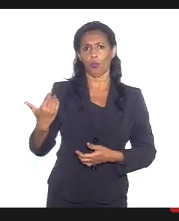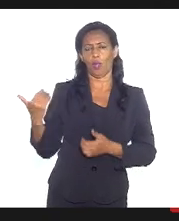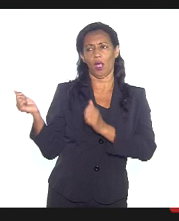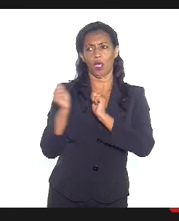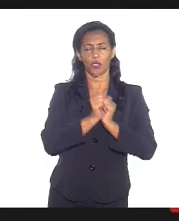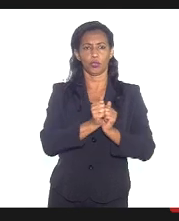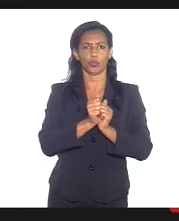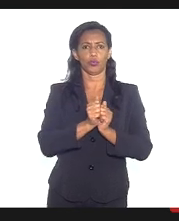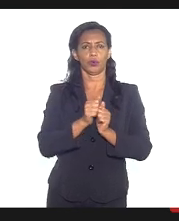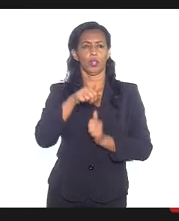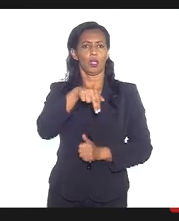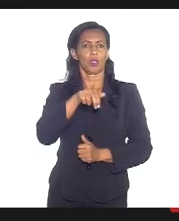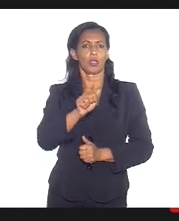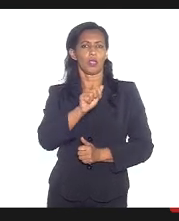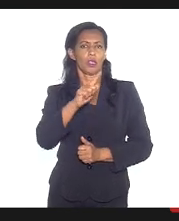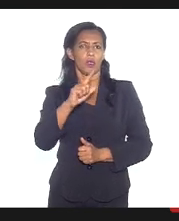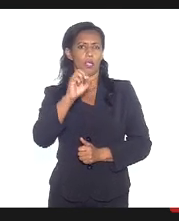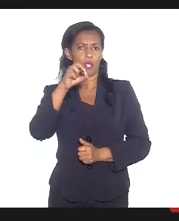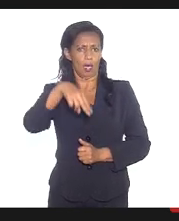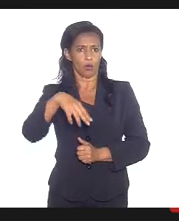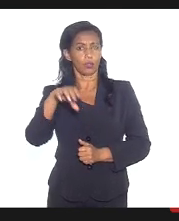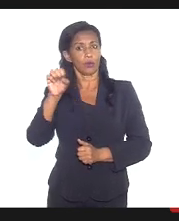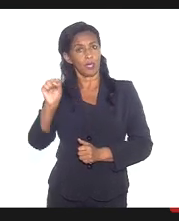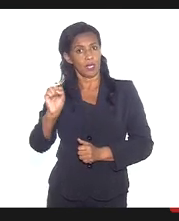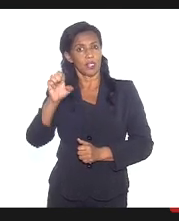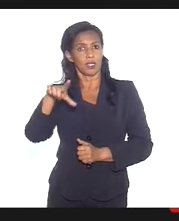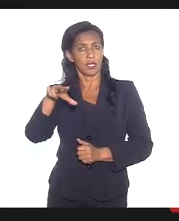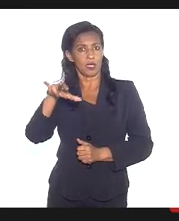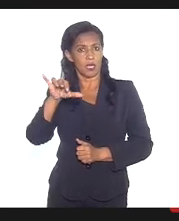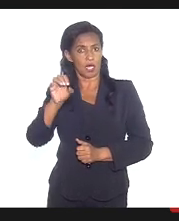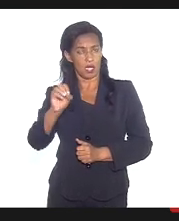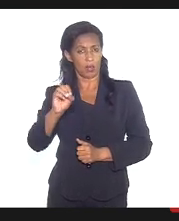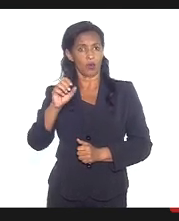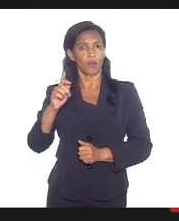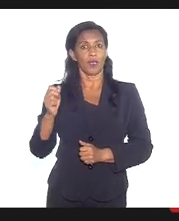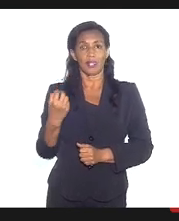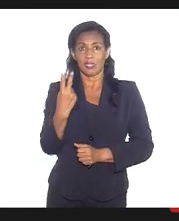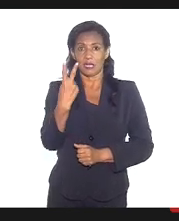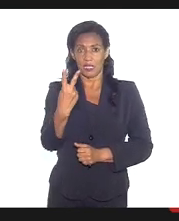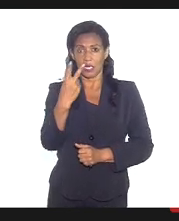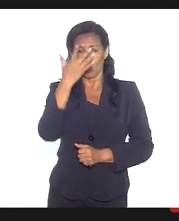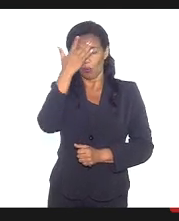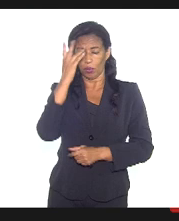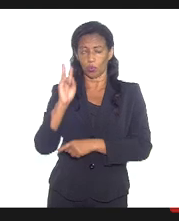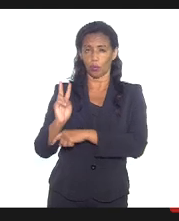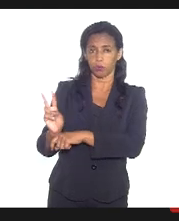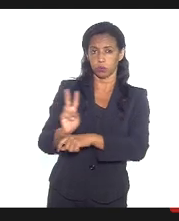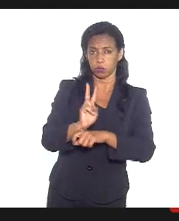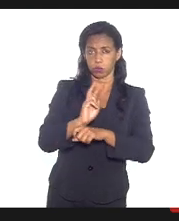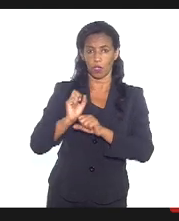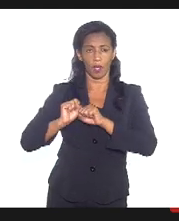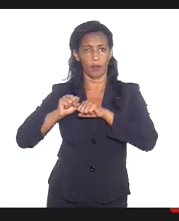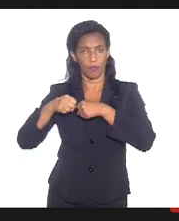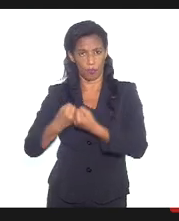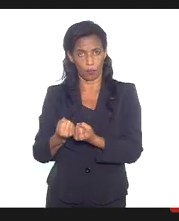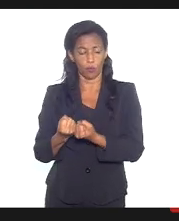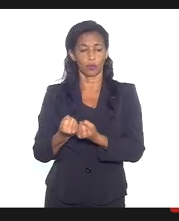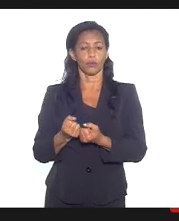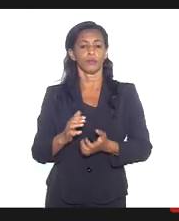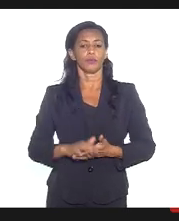que é o subsecretário de Receita, nós fizemos um reforço de 5 auditores fiscais, agora, semana passada, para a AF15,